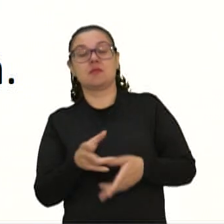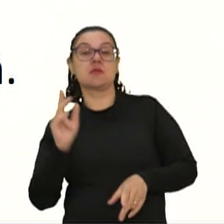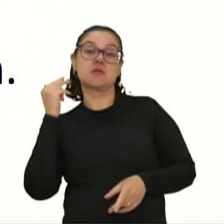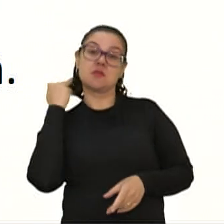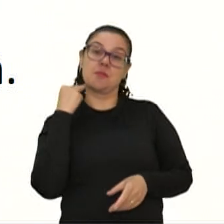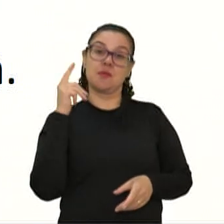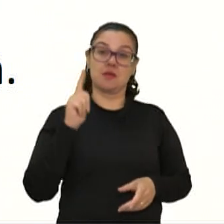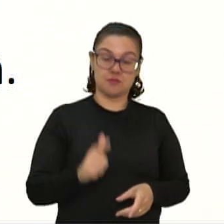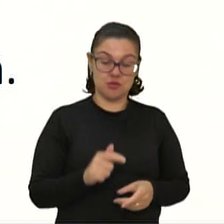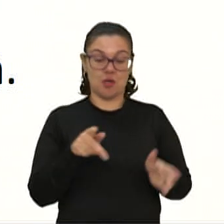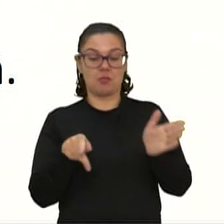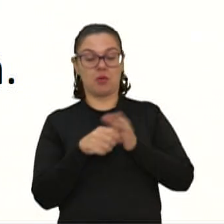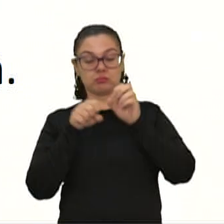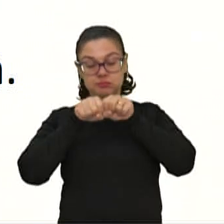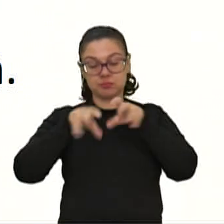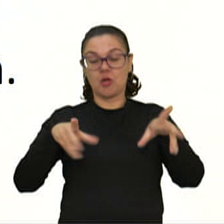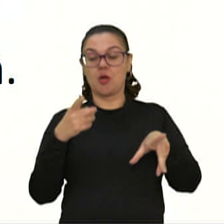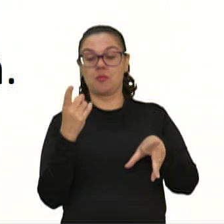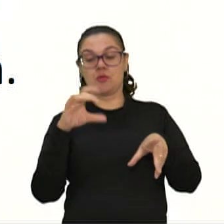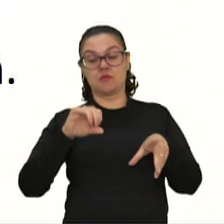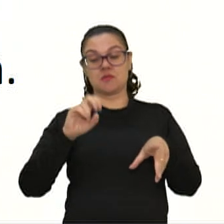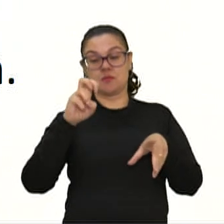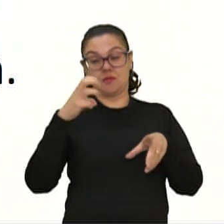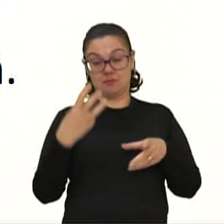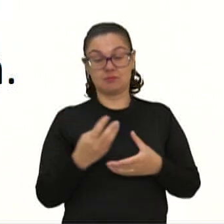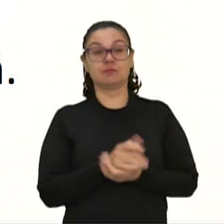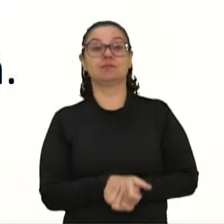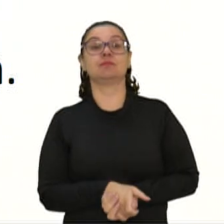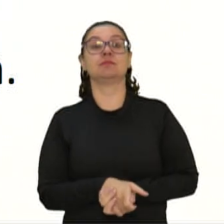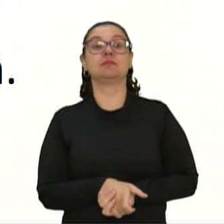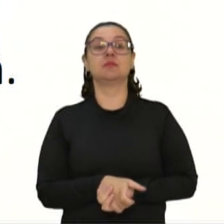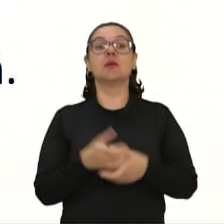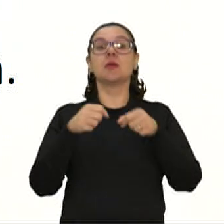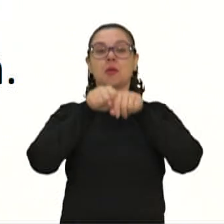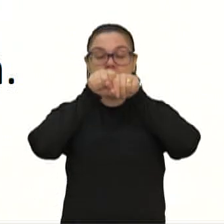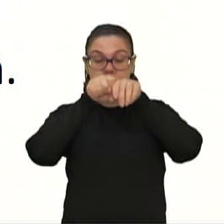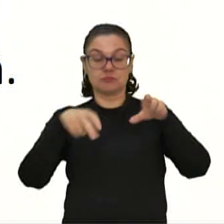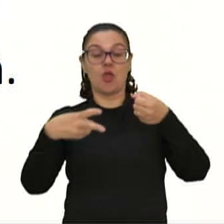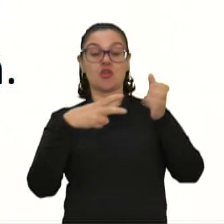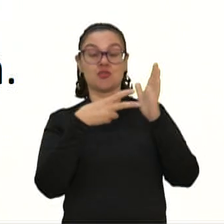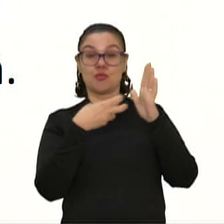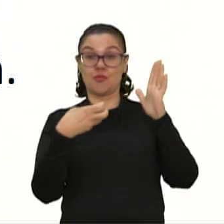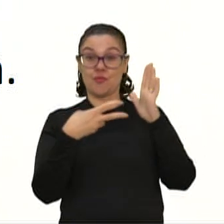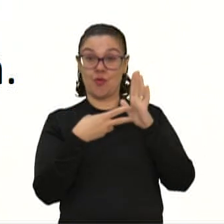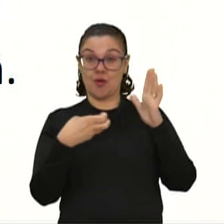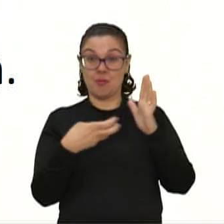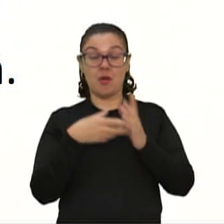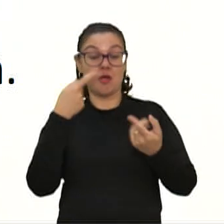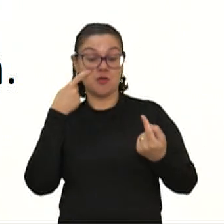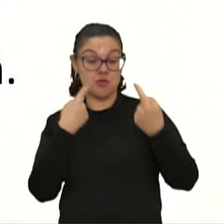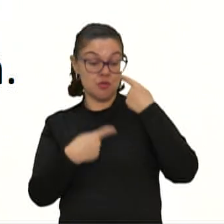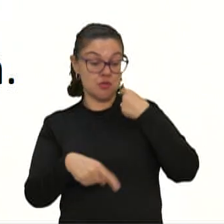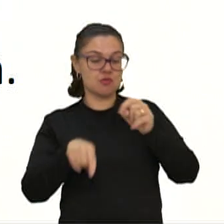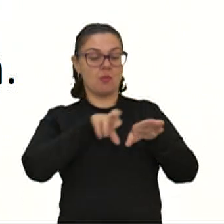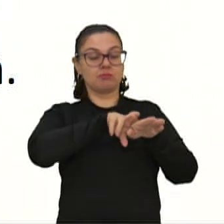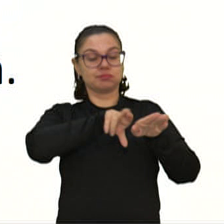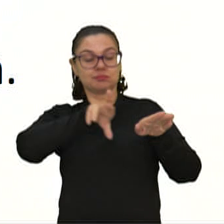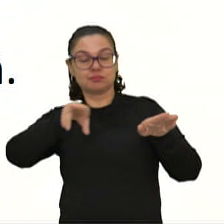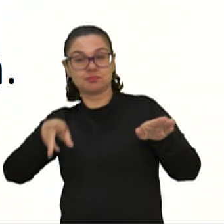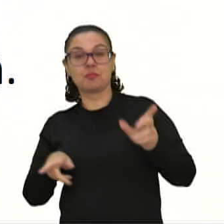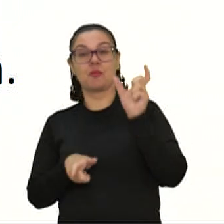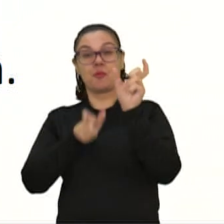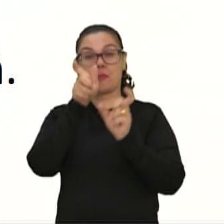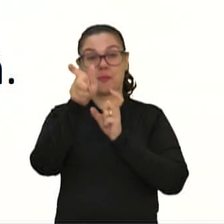Cecília Meirelles, publicado em 1953. Ampliamos nosso vocabulário e reconhecemos a polissemia da